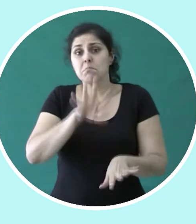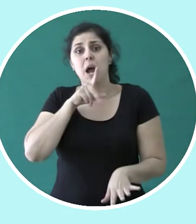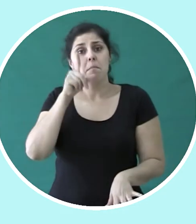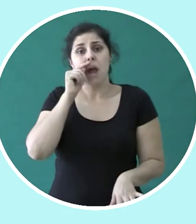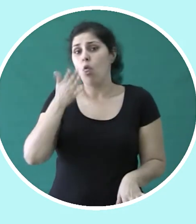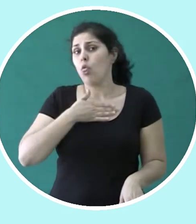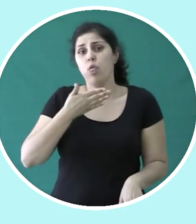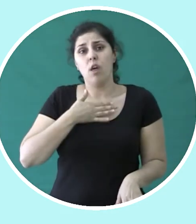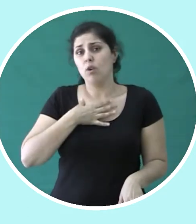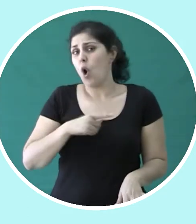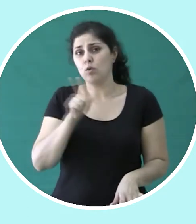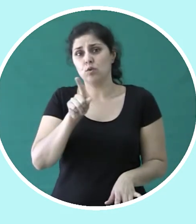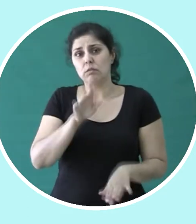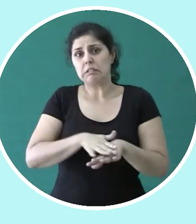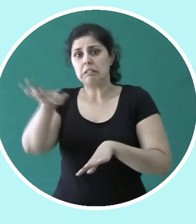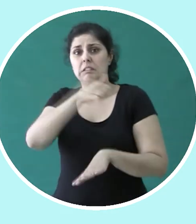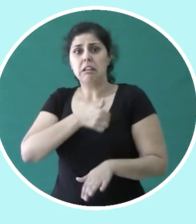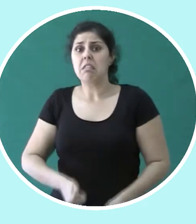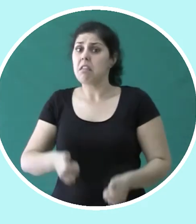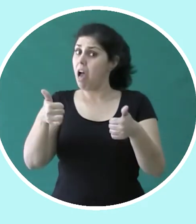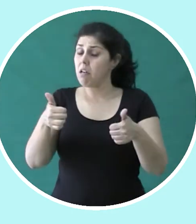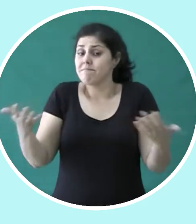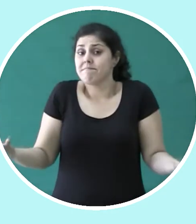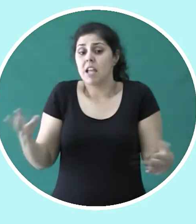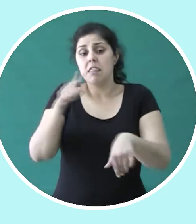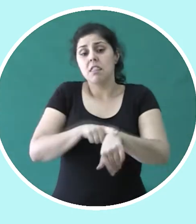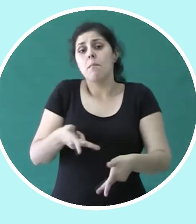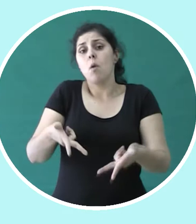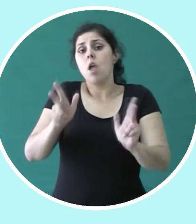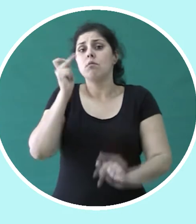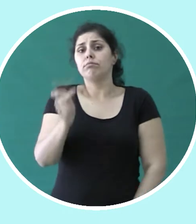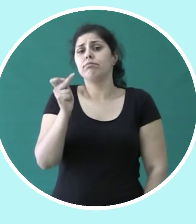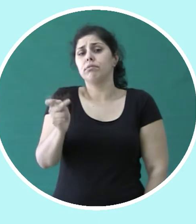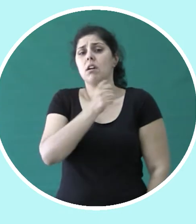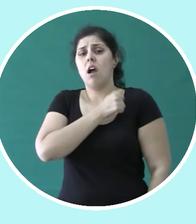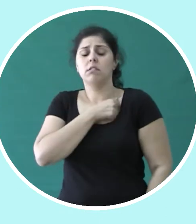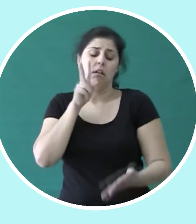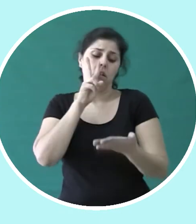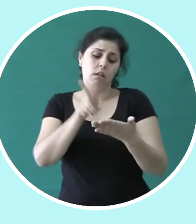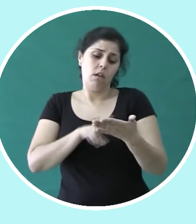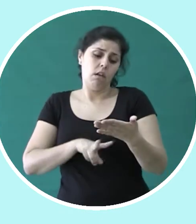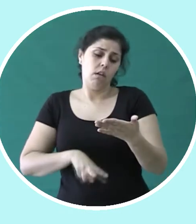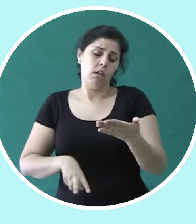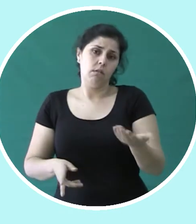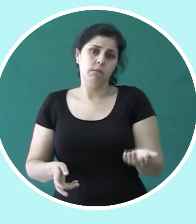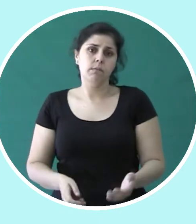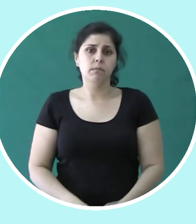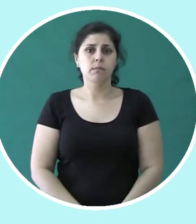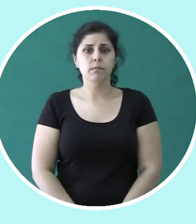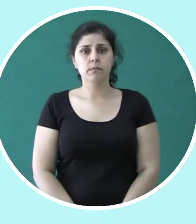não gostavam de sair da cidade, todos os seus tempos livres eram passados em casa a ler.